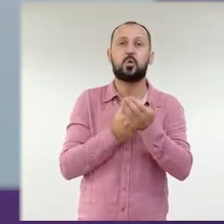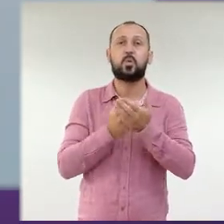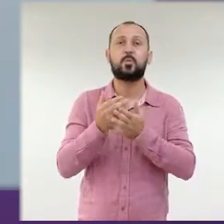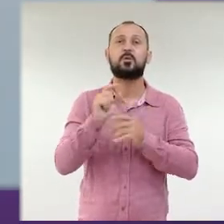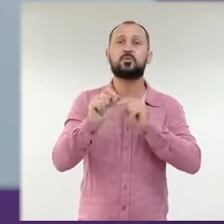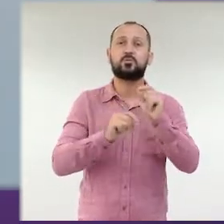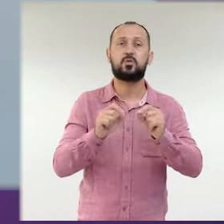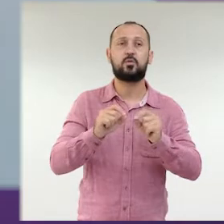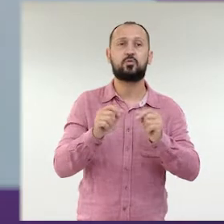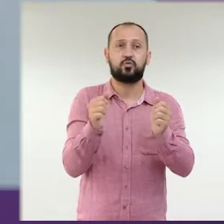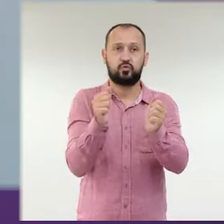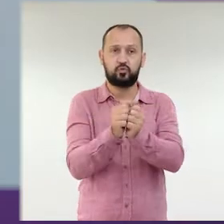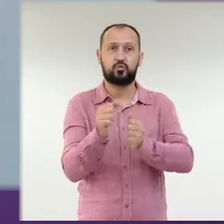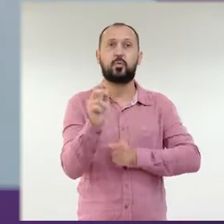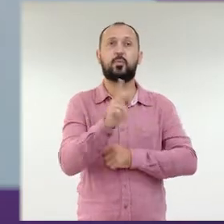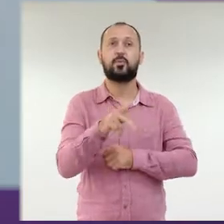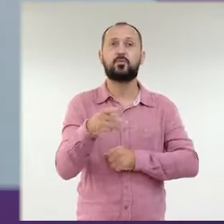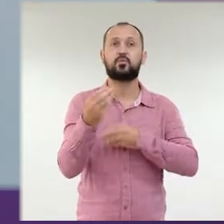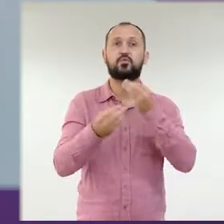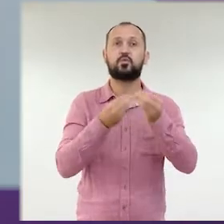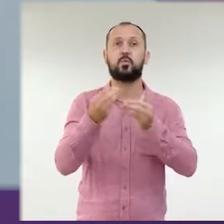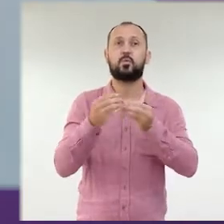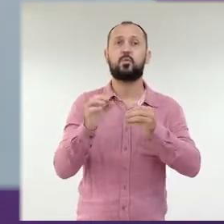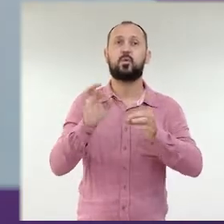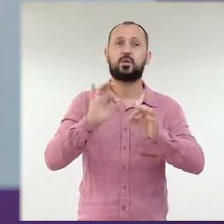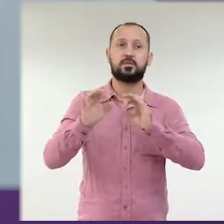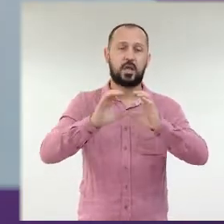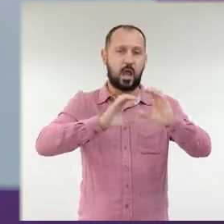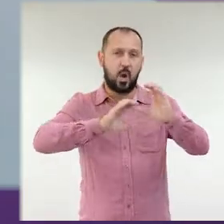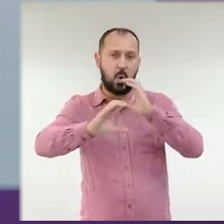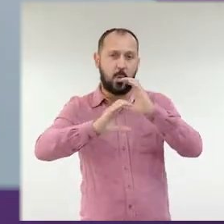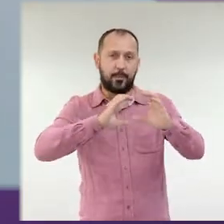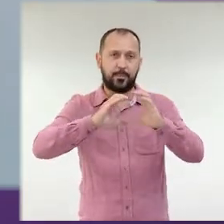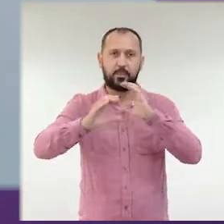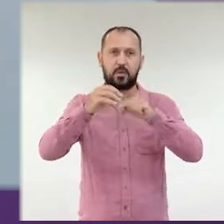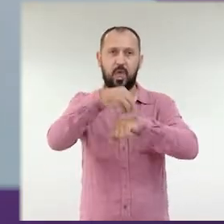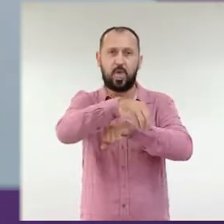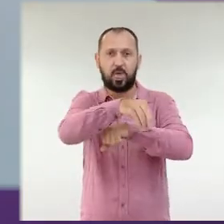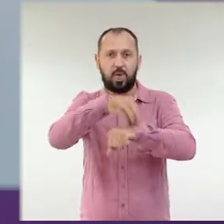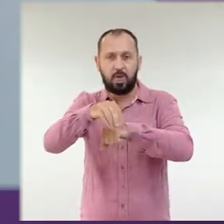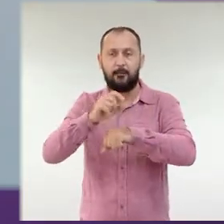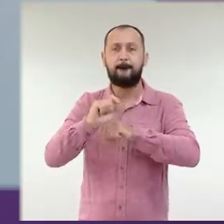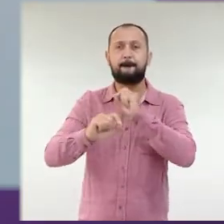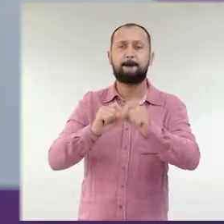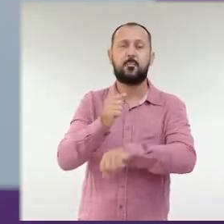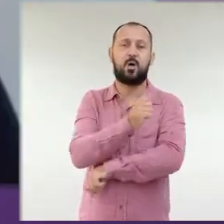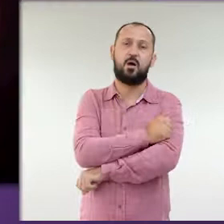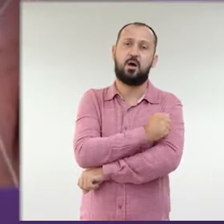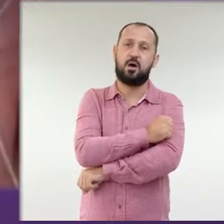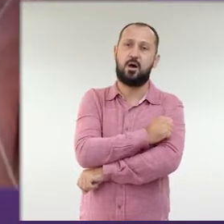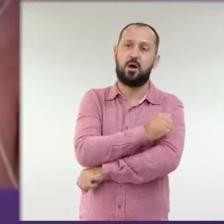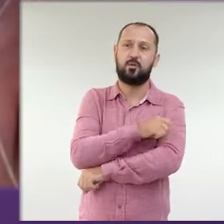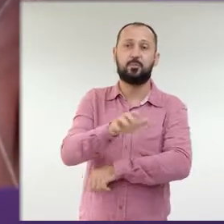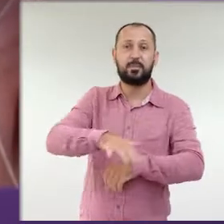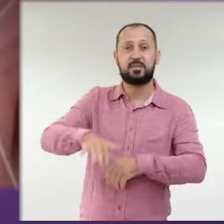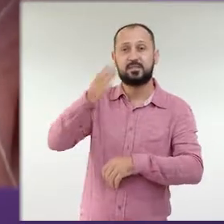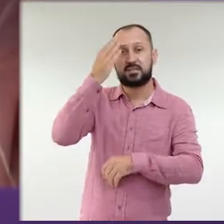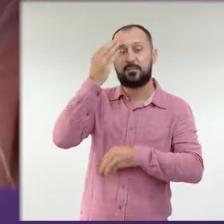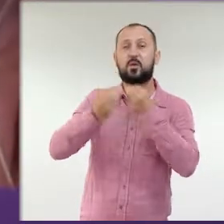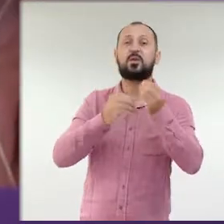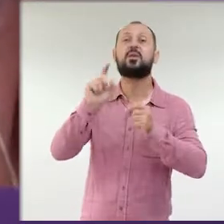propositura através dos professores de comunicação e de dar repertório para os estudantes em relação às